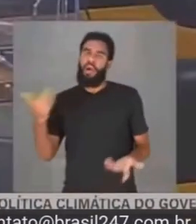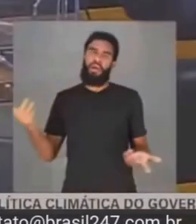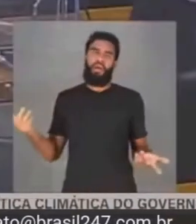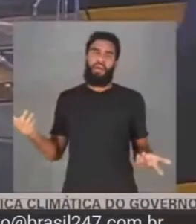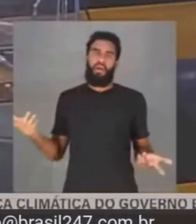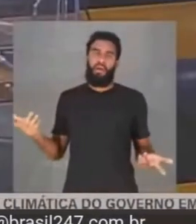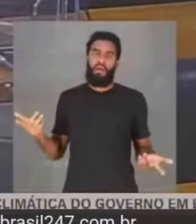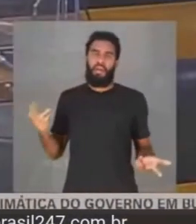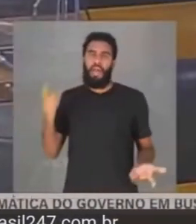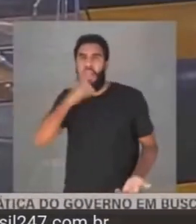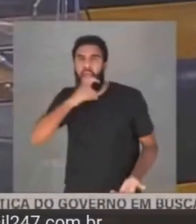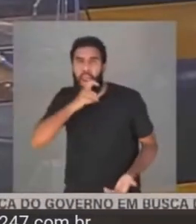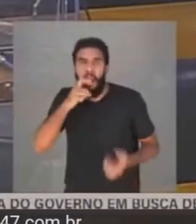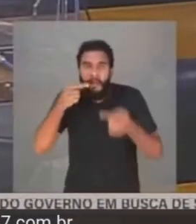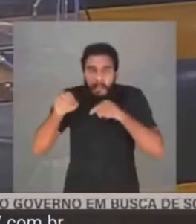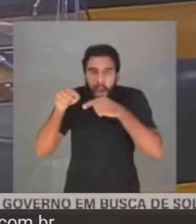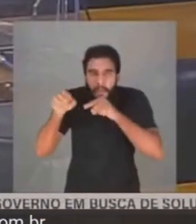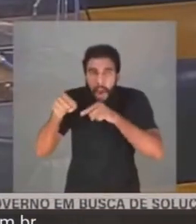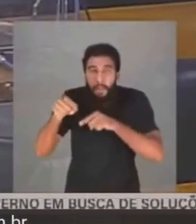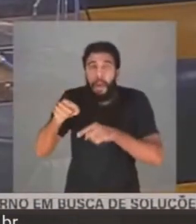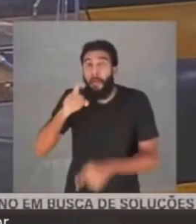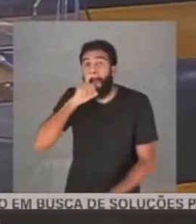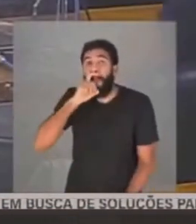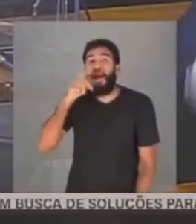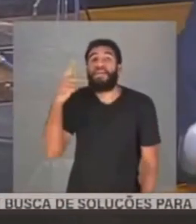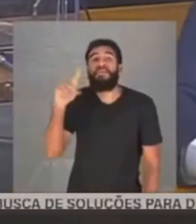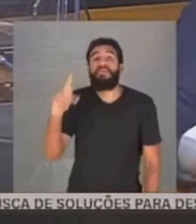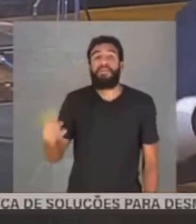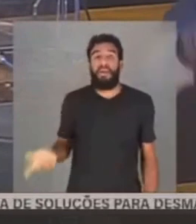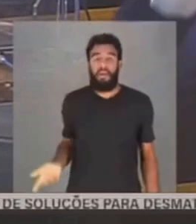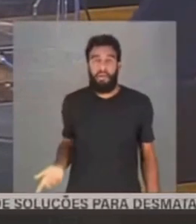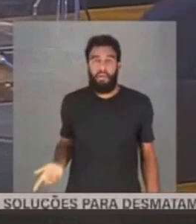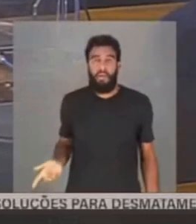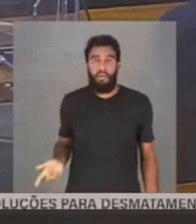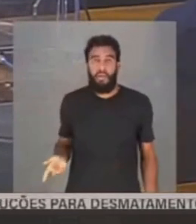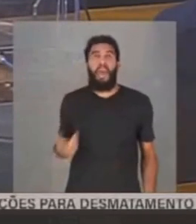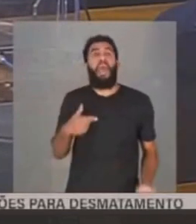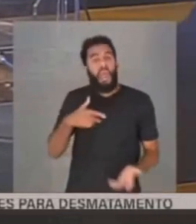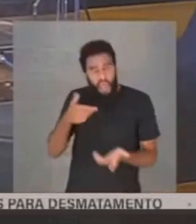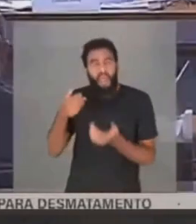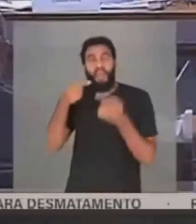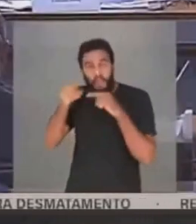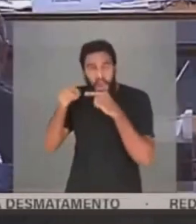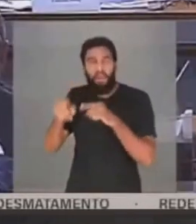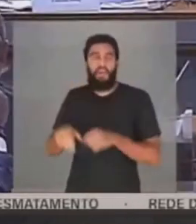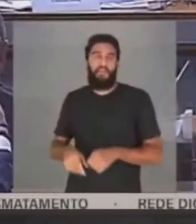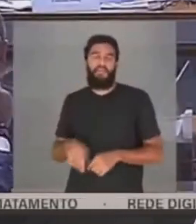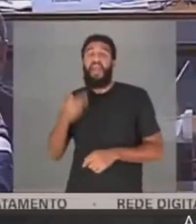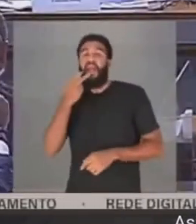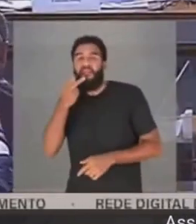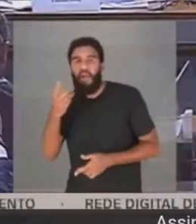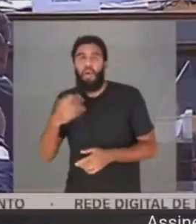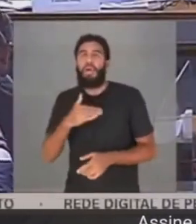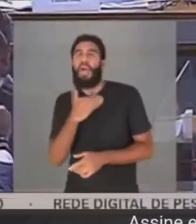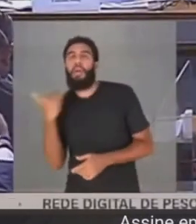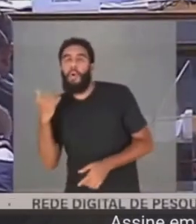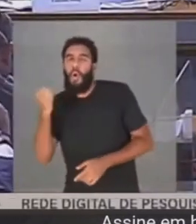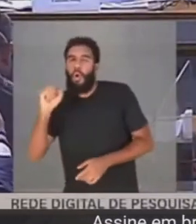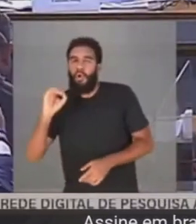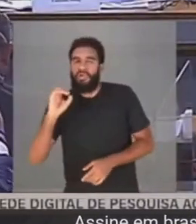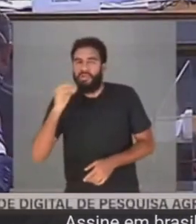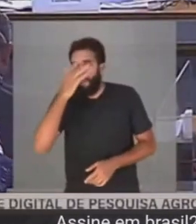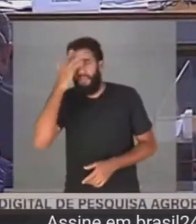Enganou o teu pai. Enganou o teu pai. Ele enganou o teu pai. Ele disse para o teu pai que ia morrer 800 pessoas.